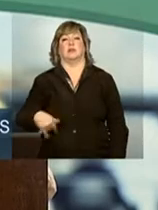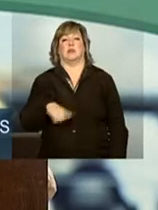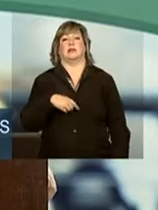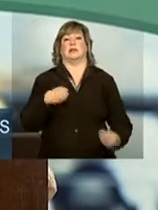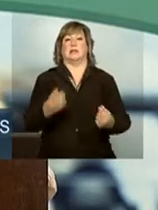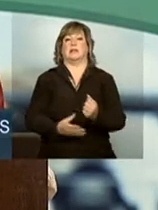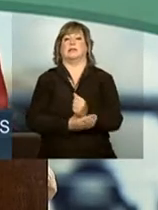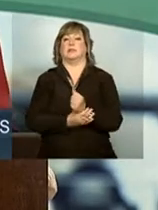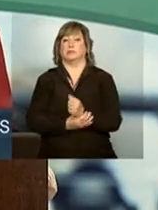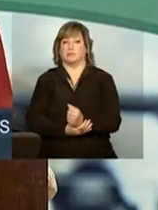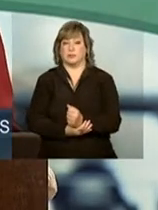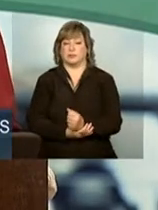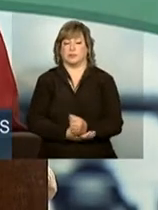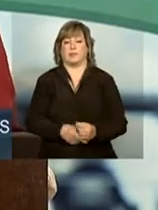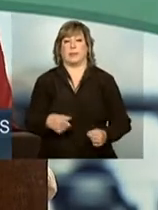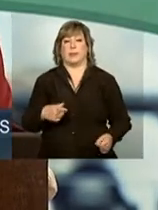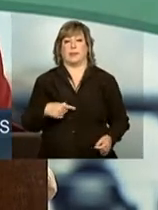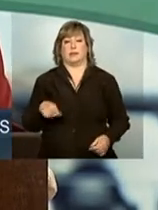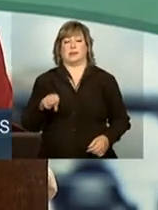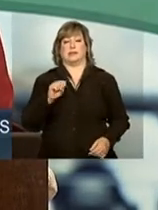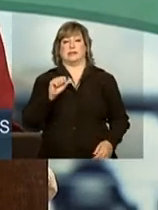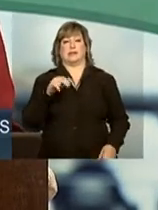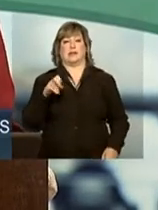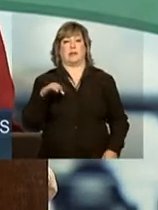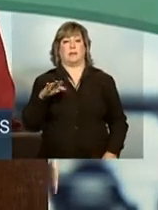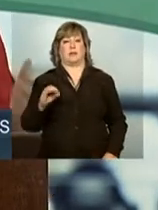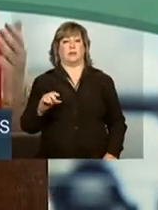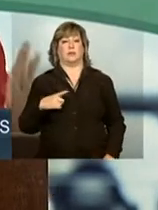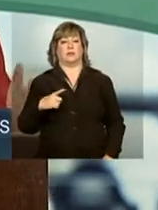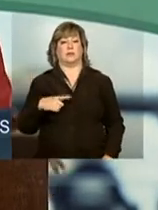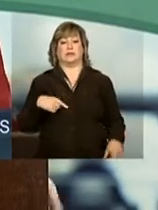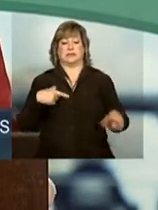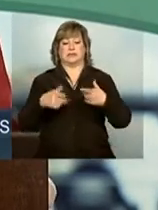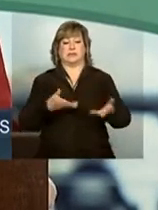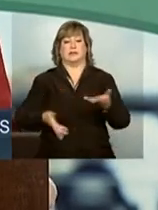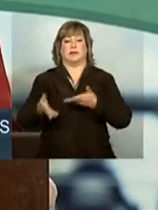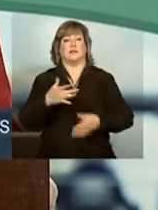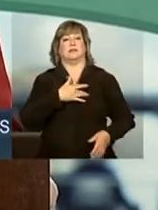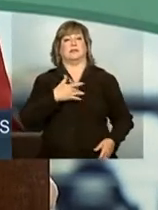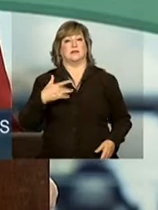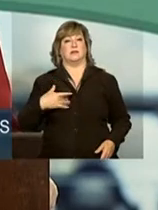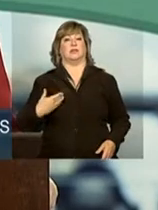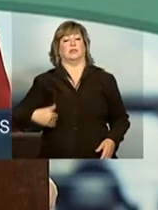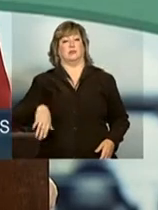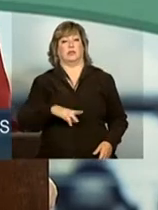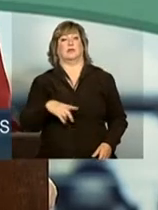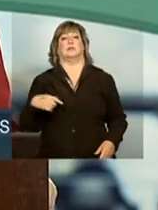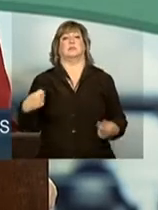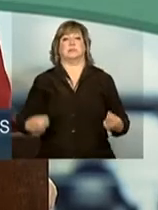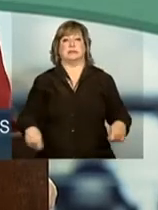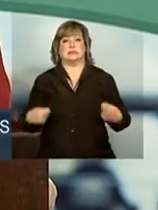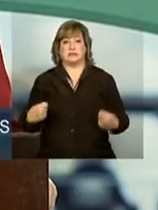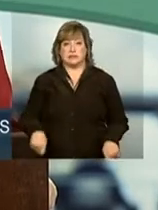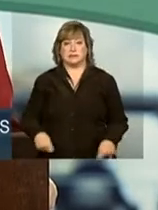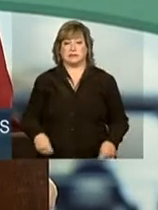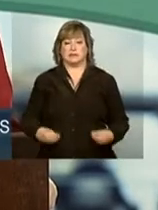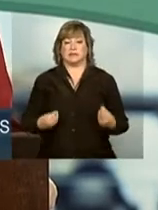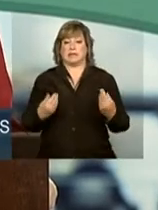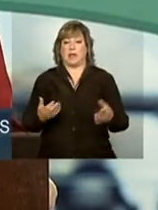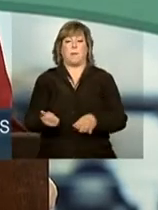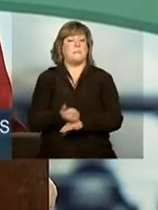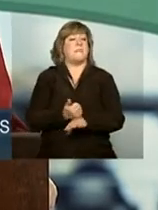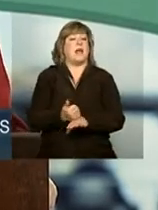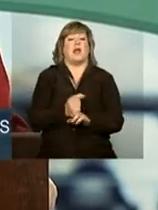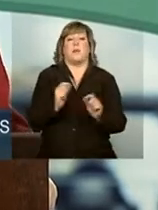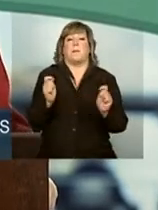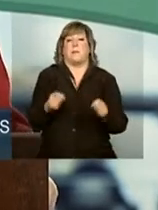assegurar, tanto do saneamento quanto no serviço de saúde, nós temos de assegurar o melhor que pudermos